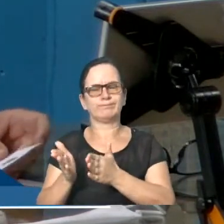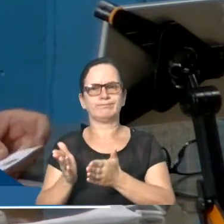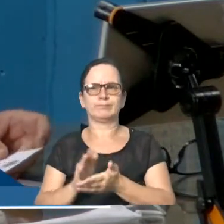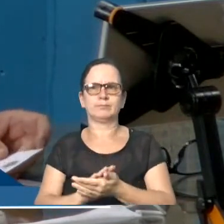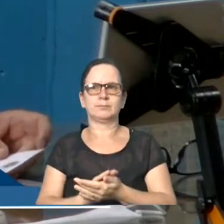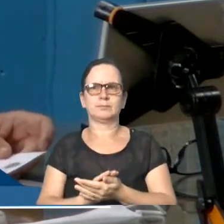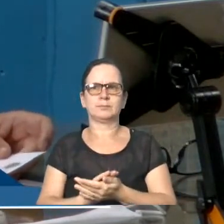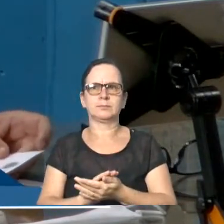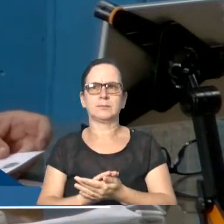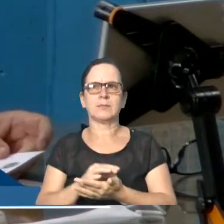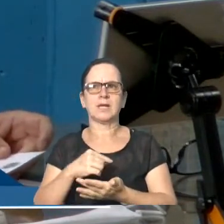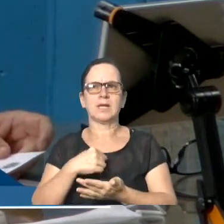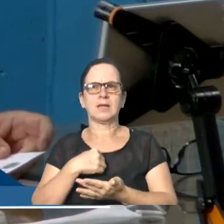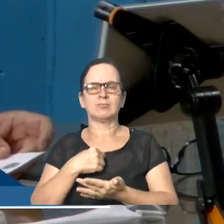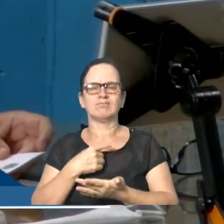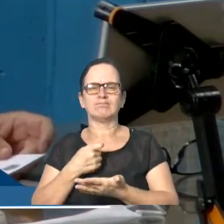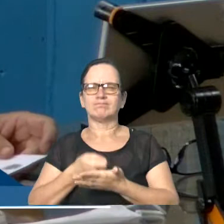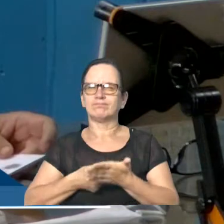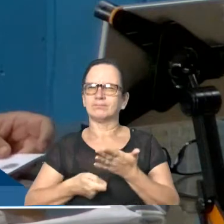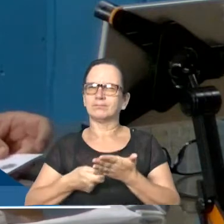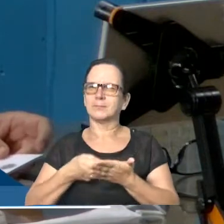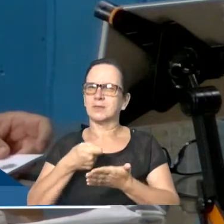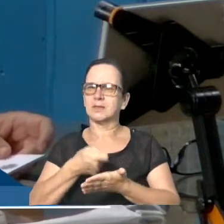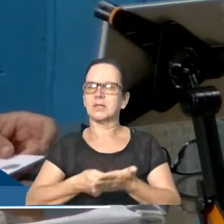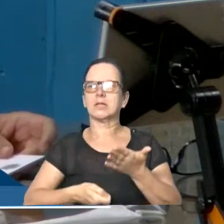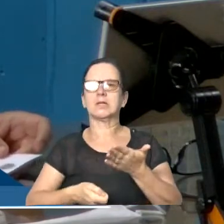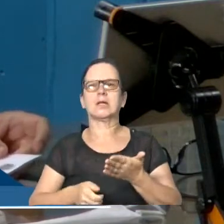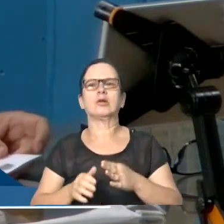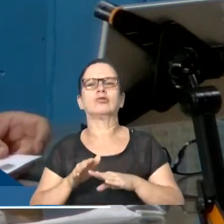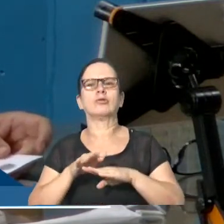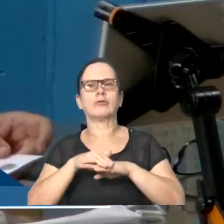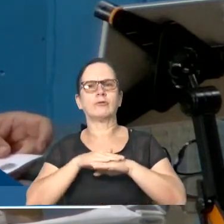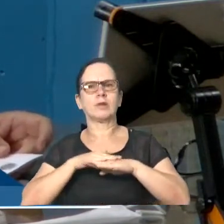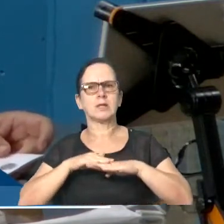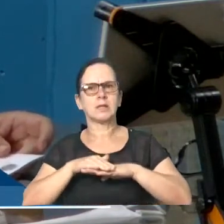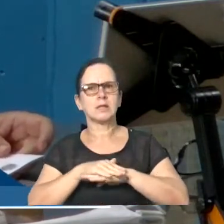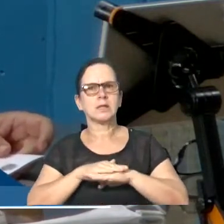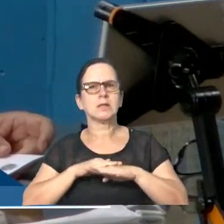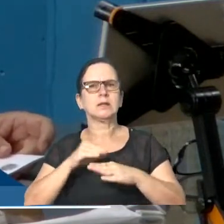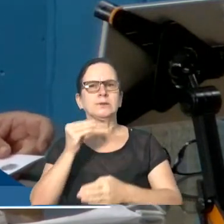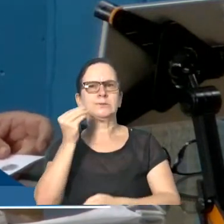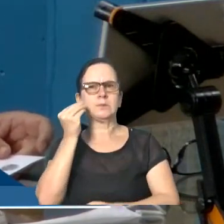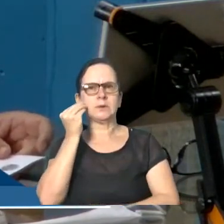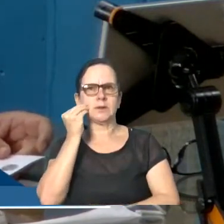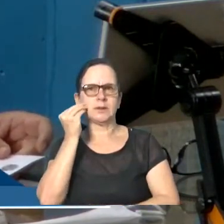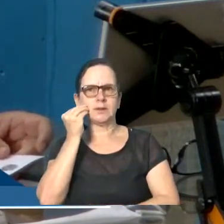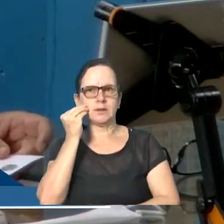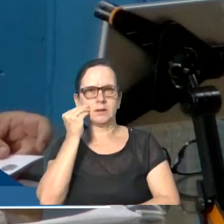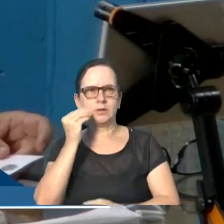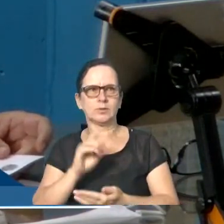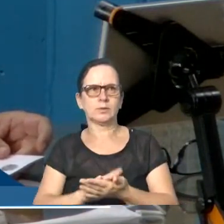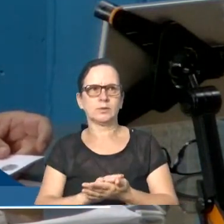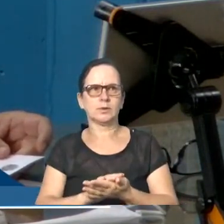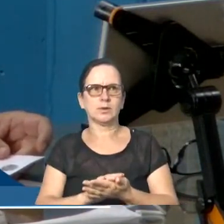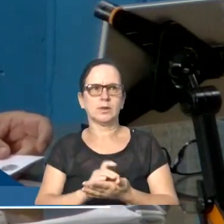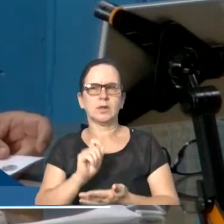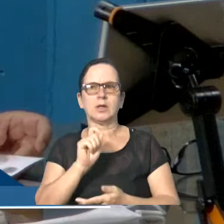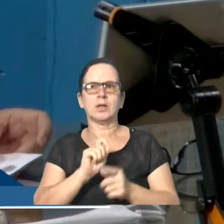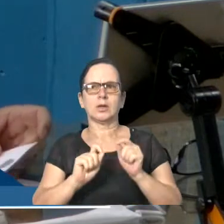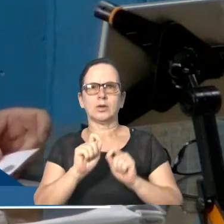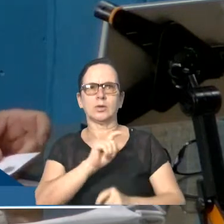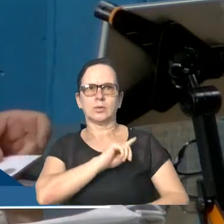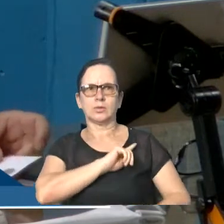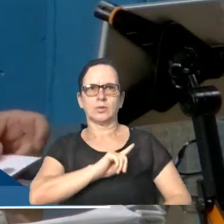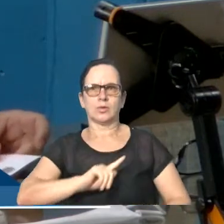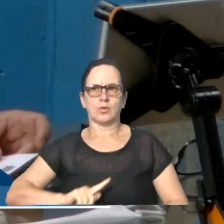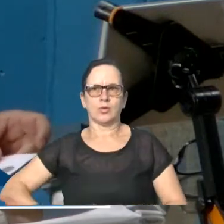Eu estou incansavelmente conversando, tentando com que o governo indique os seus